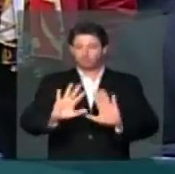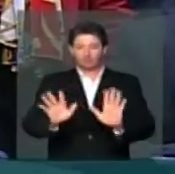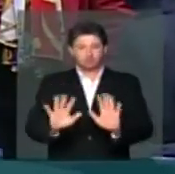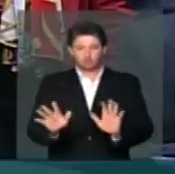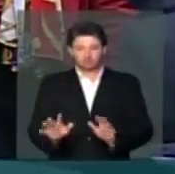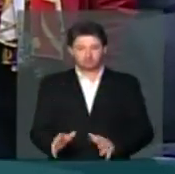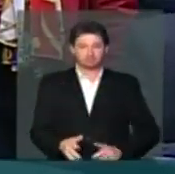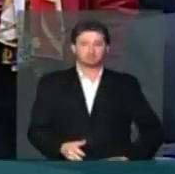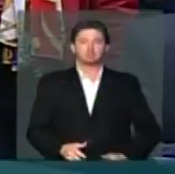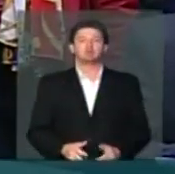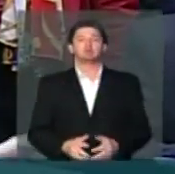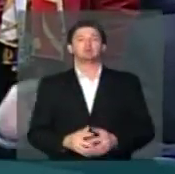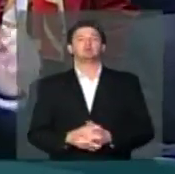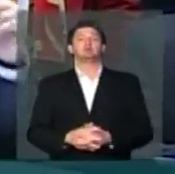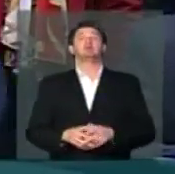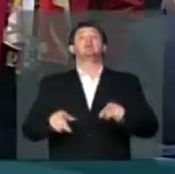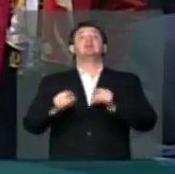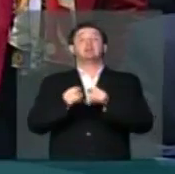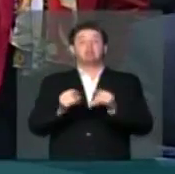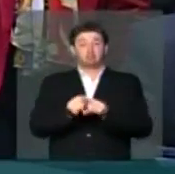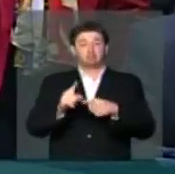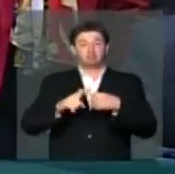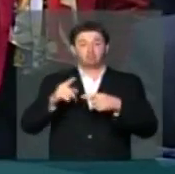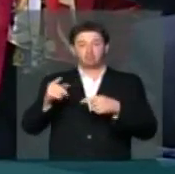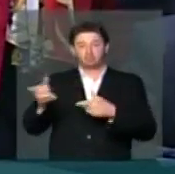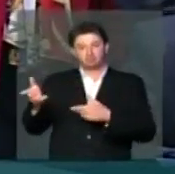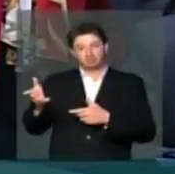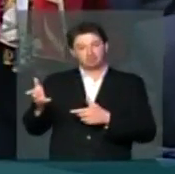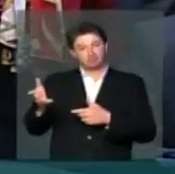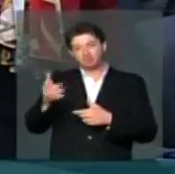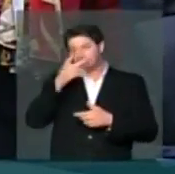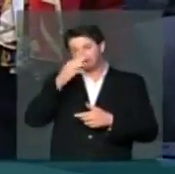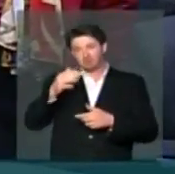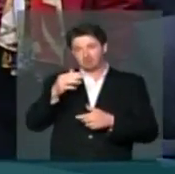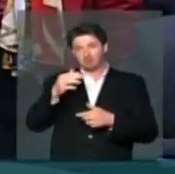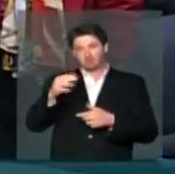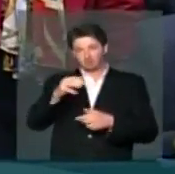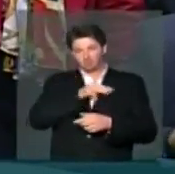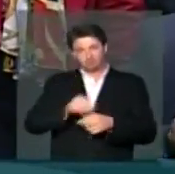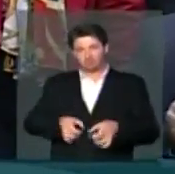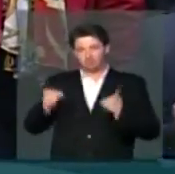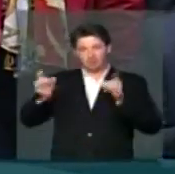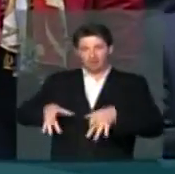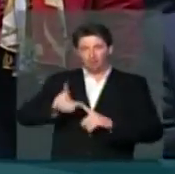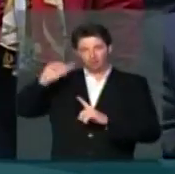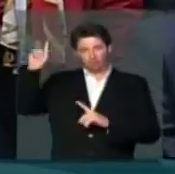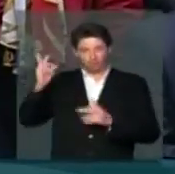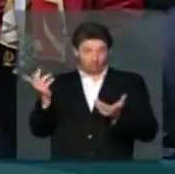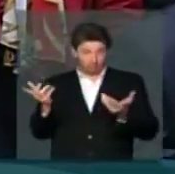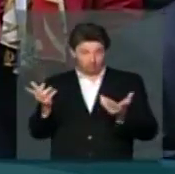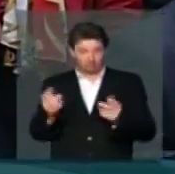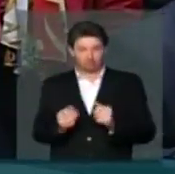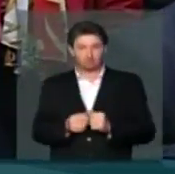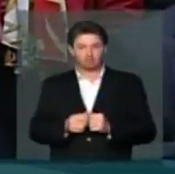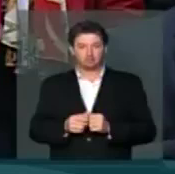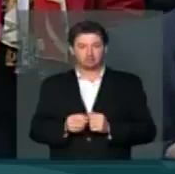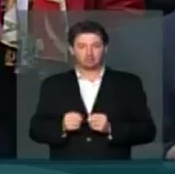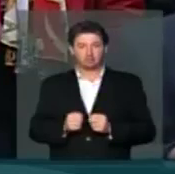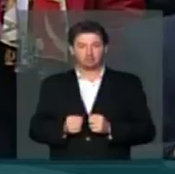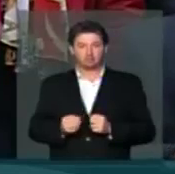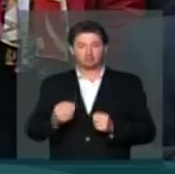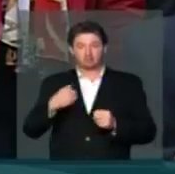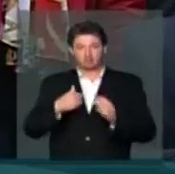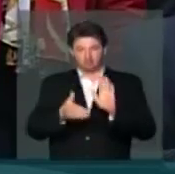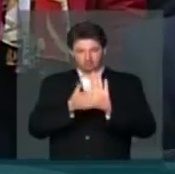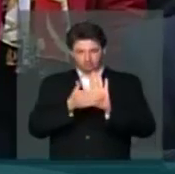momento. Inclusive pelo abandono aparente do ministro convocado, eu tenho a